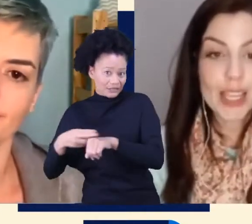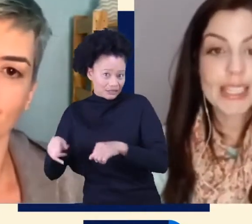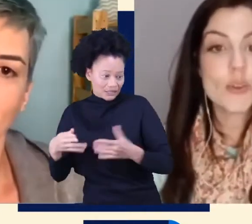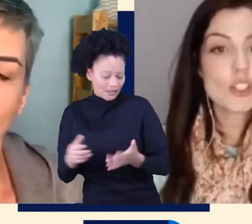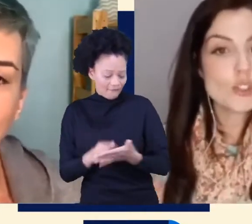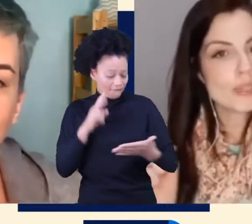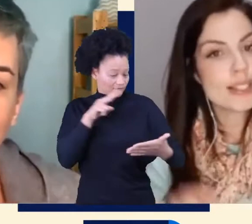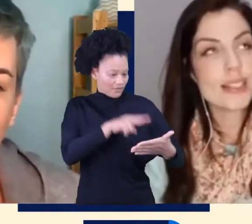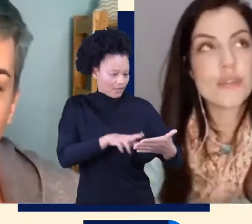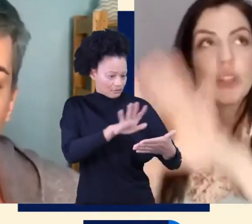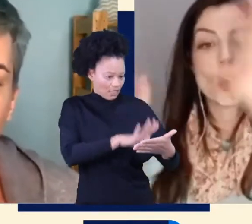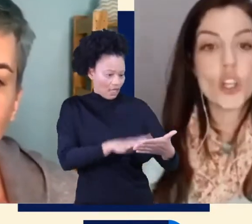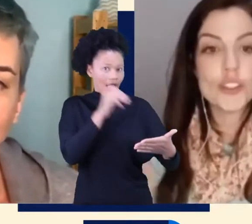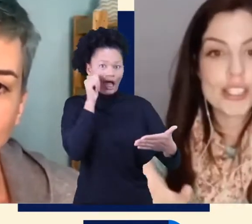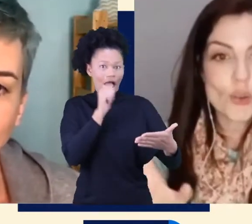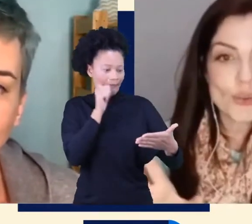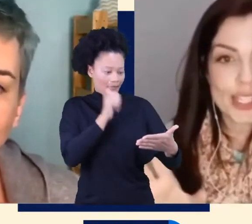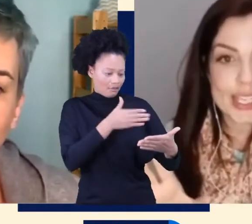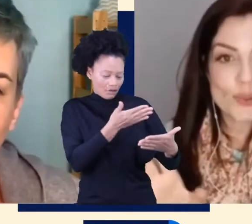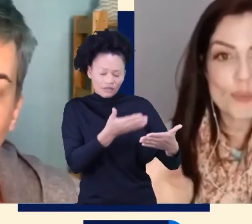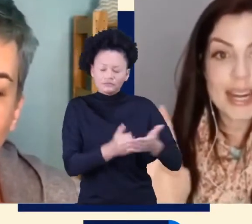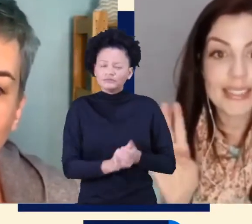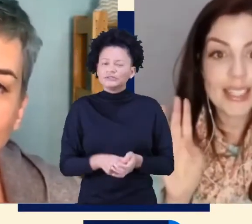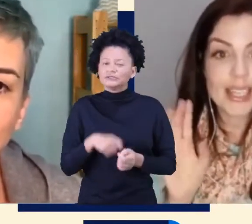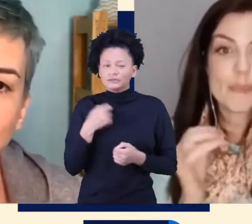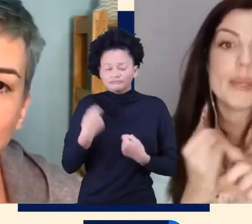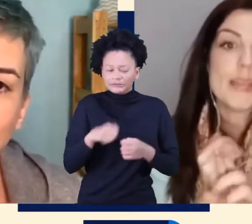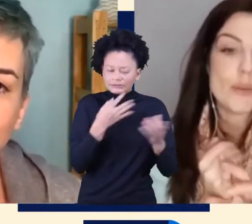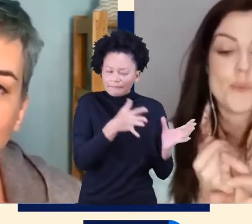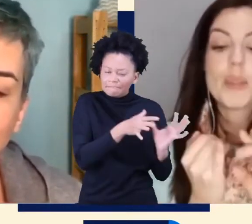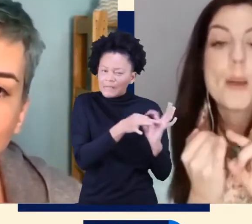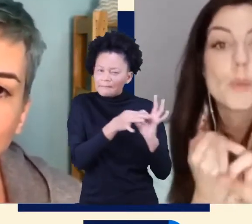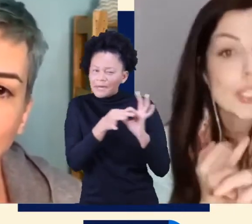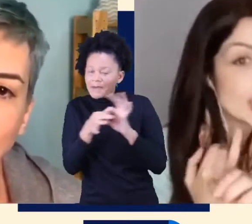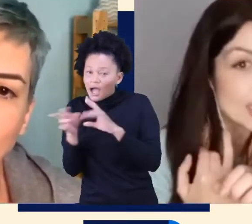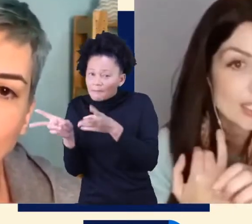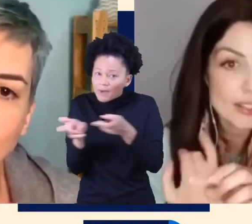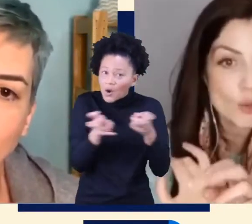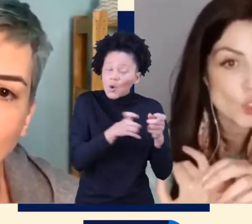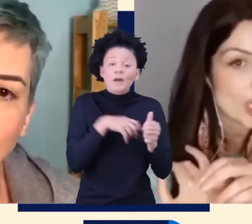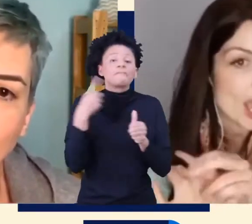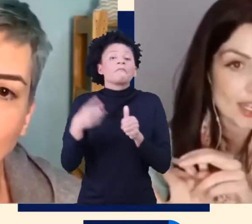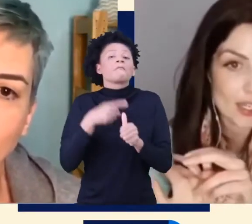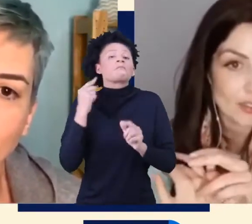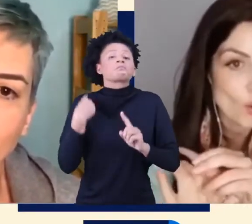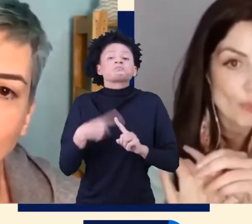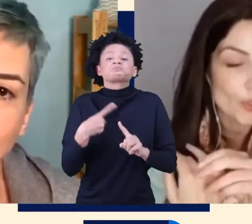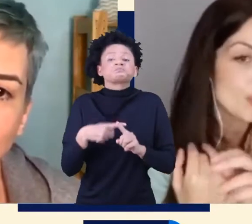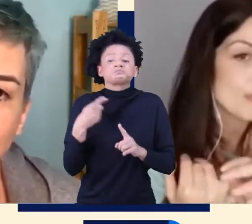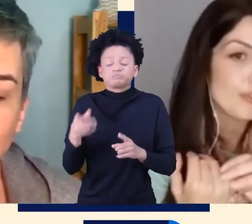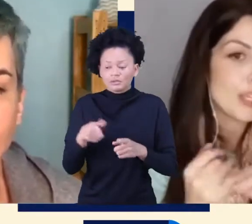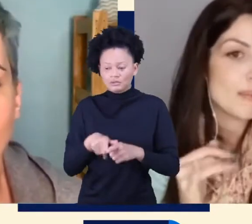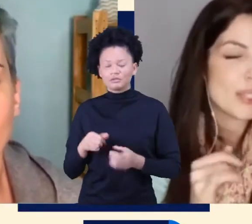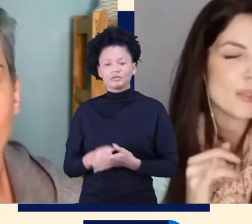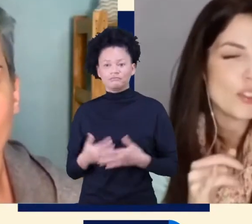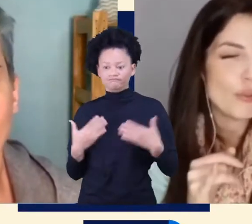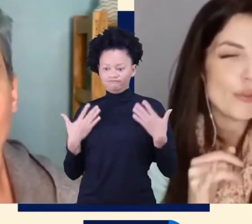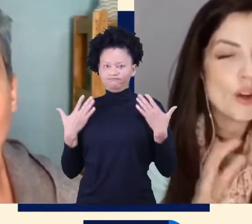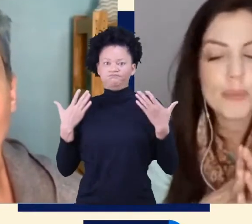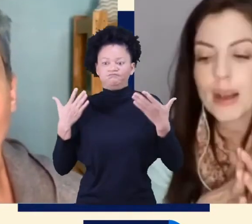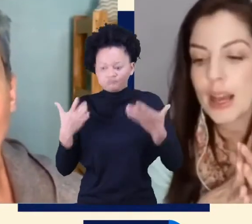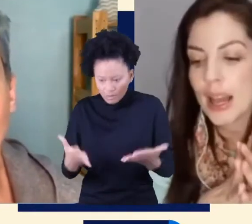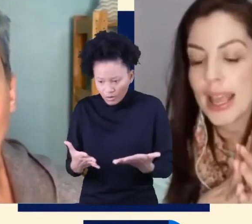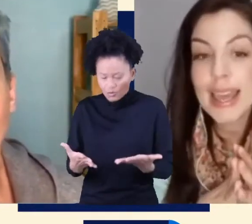mulher. Então a gente precisa ver todo esse contexto para entender, primeiro, por que eles dão de cara com a pornografia, mesmo